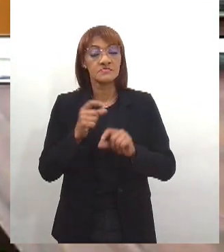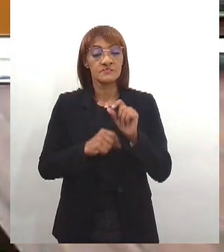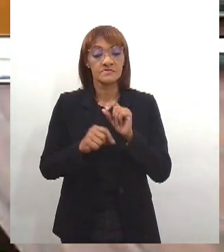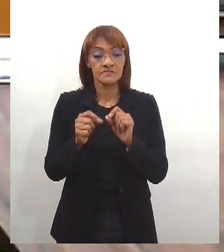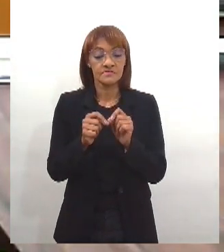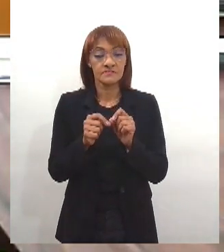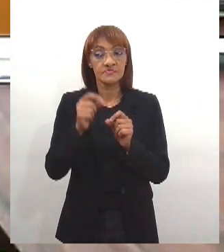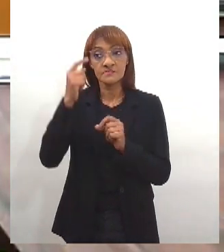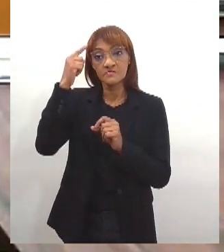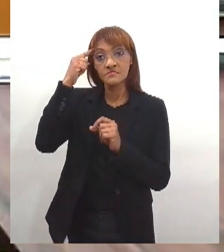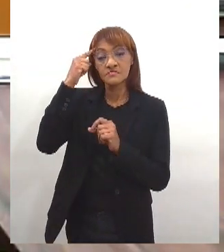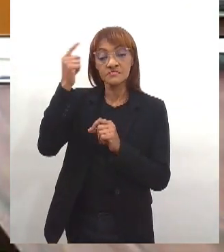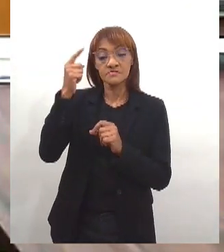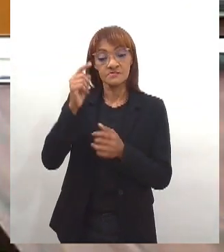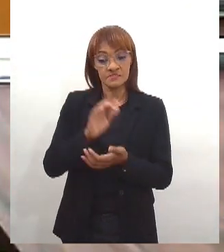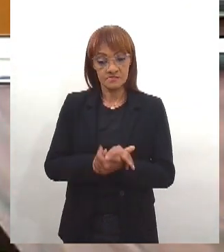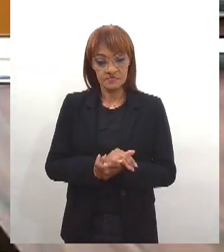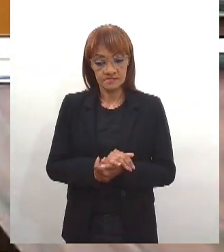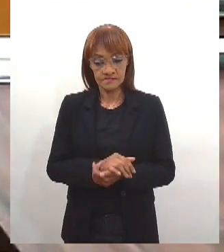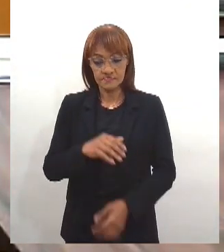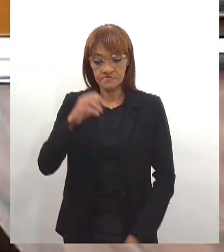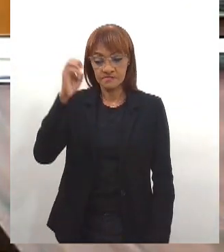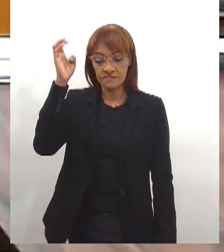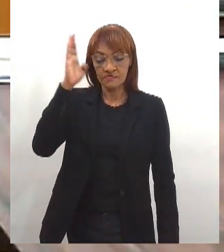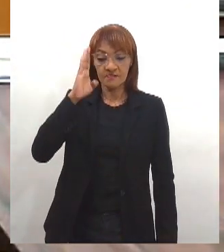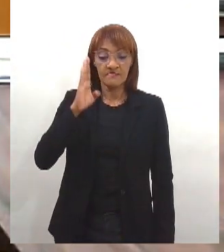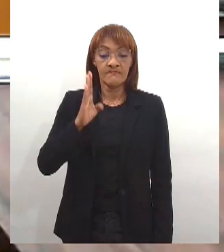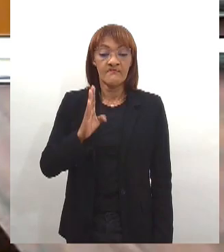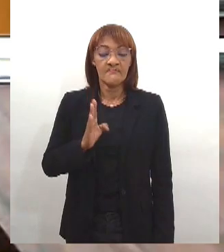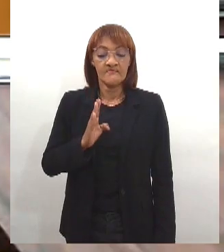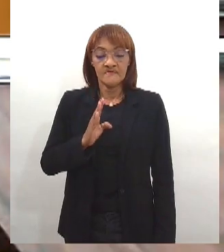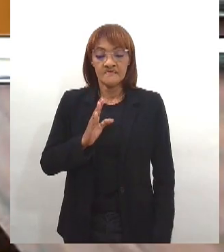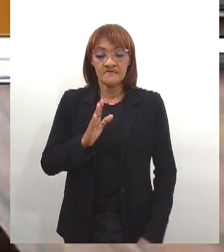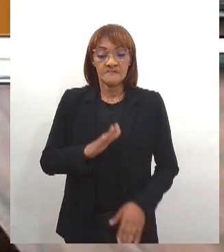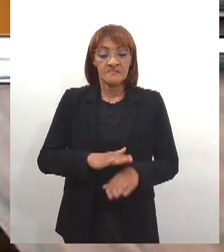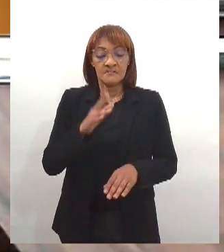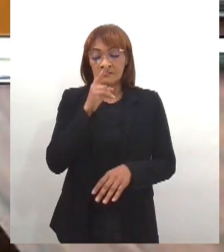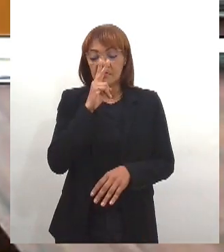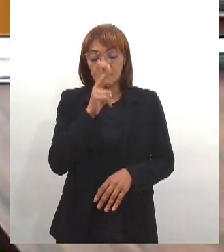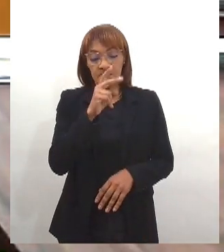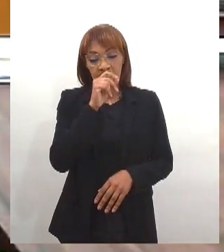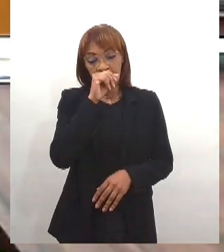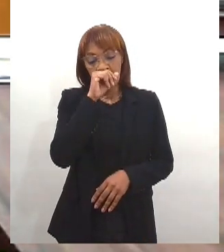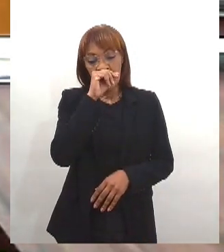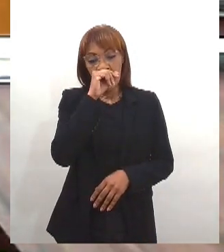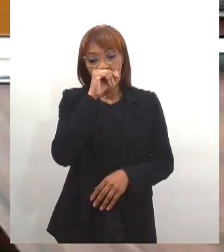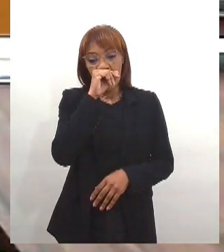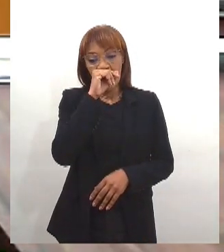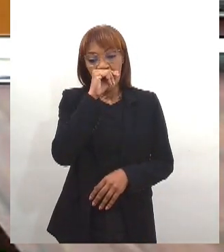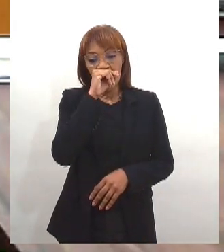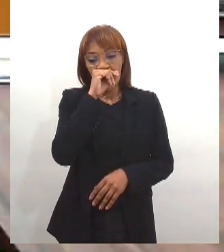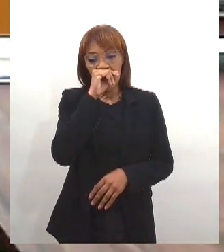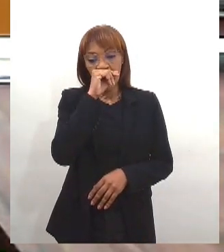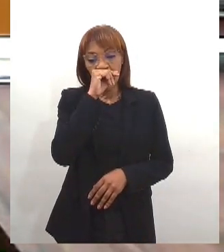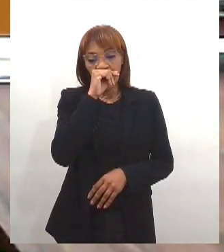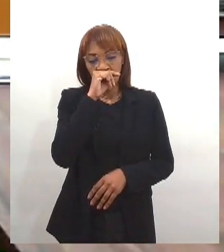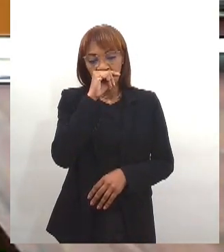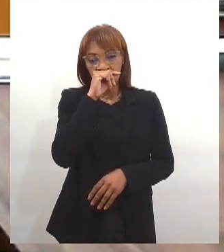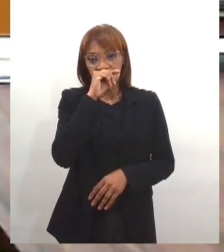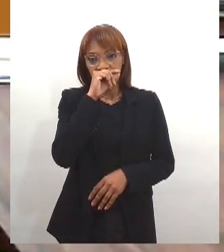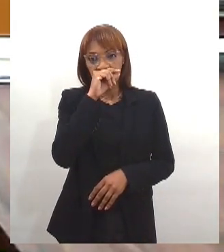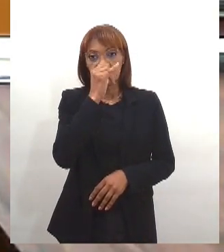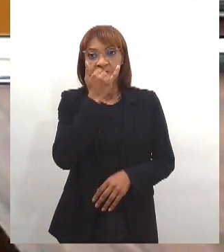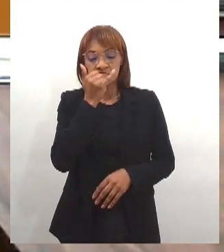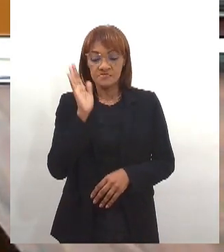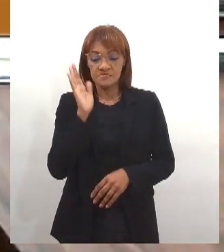hoje o Brasil é um dos maiores exportadores de alimento do mundo, né. Em 50 anos o país